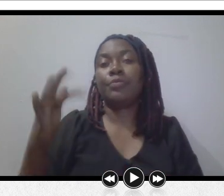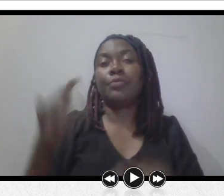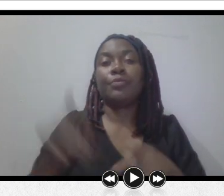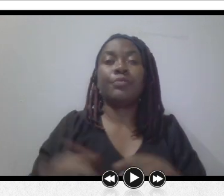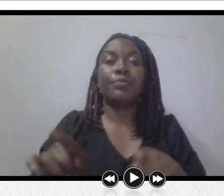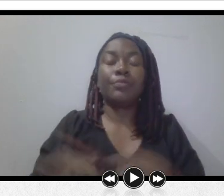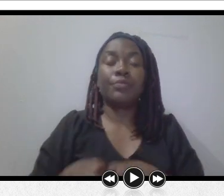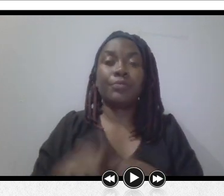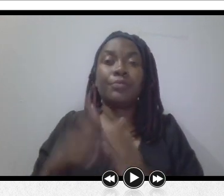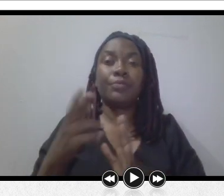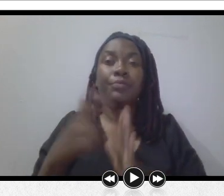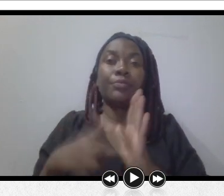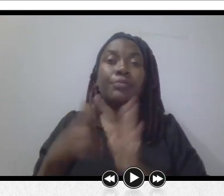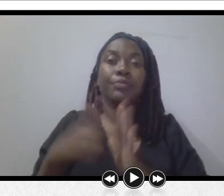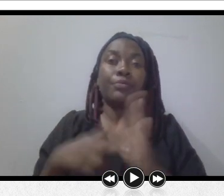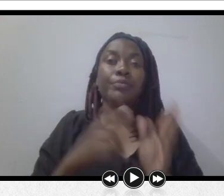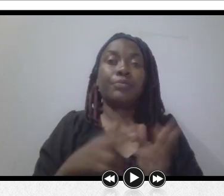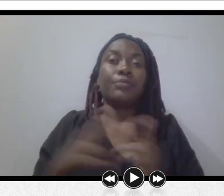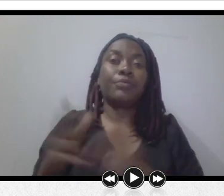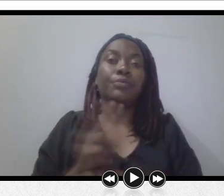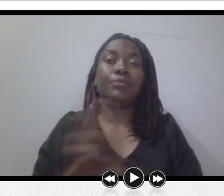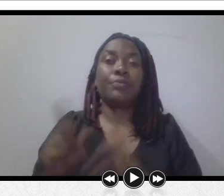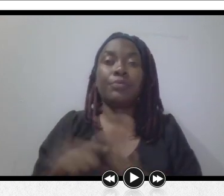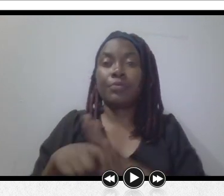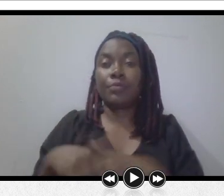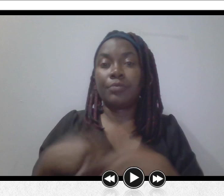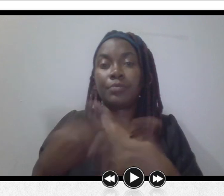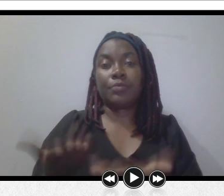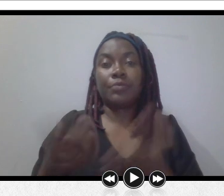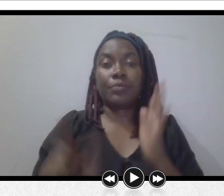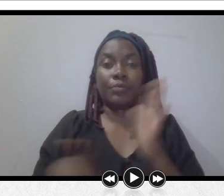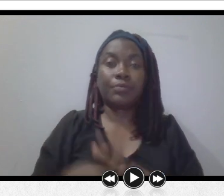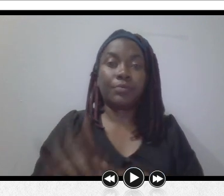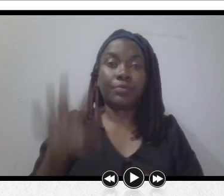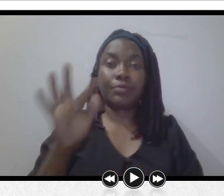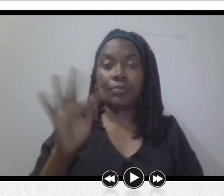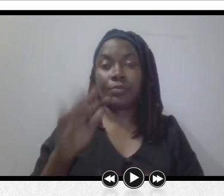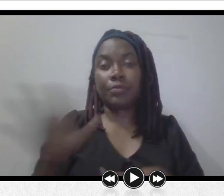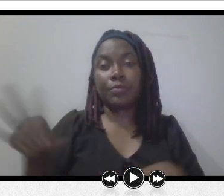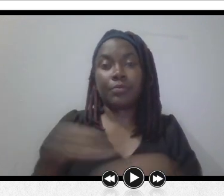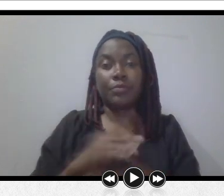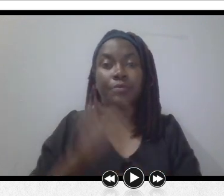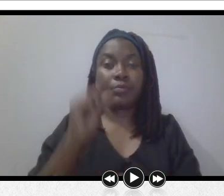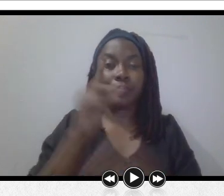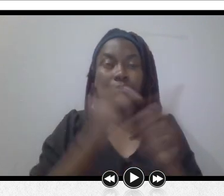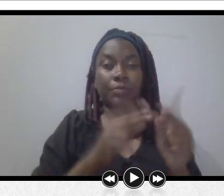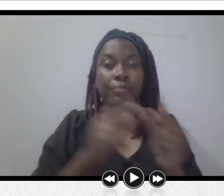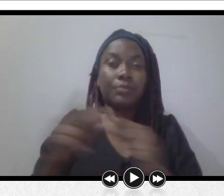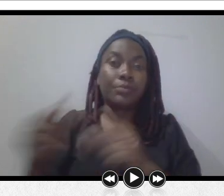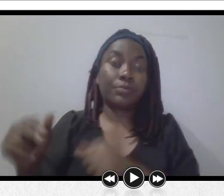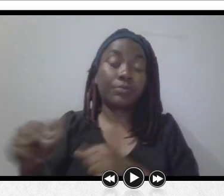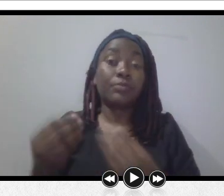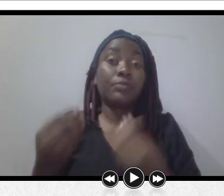mesmo com relatórios e padrões de fiscalização. Então, essa lei federal, ela traz um pouco de padronização